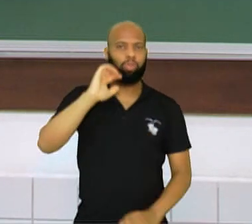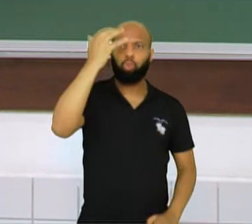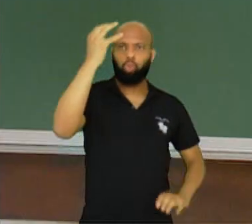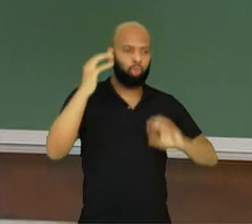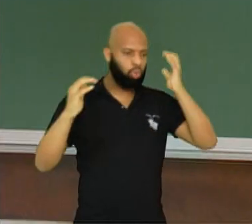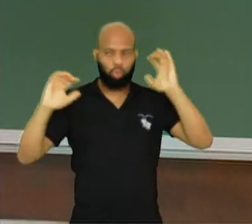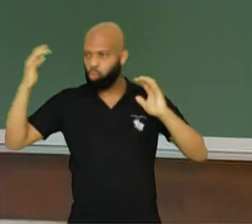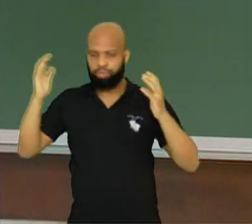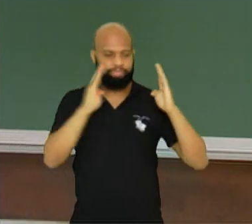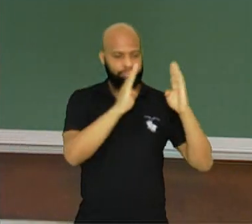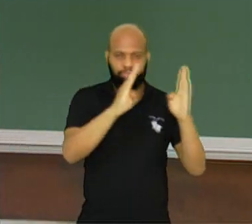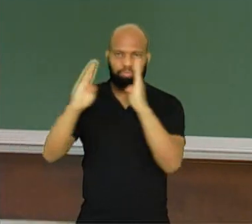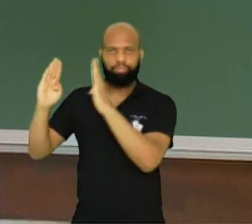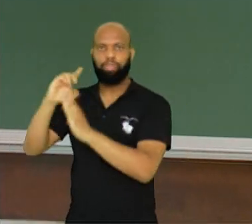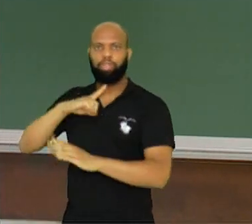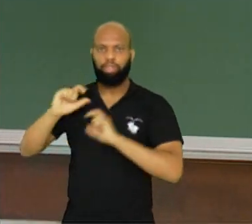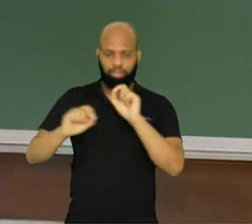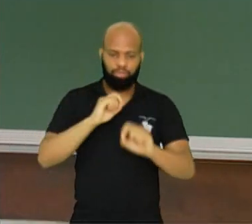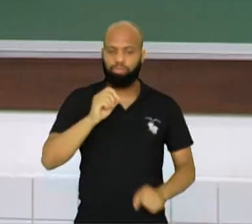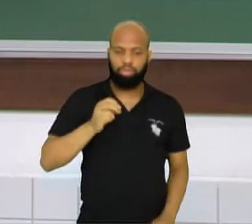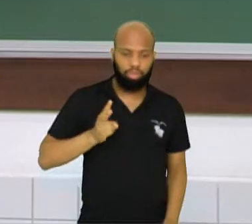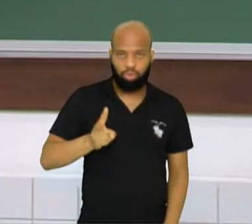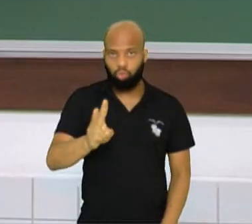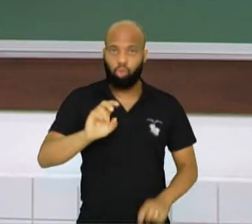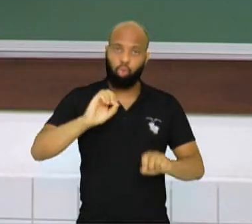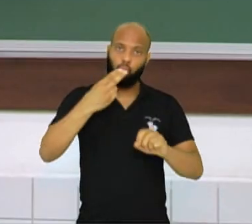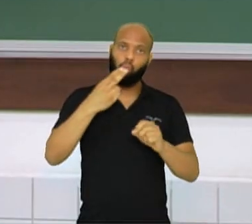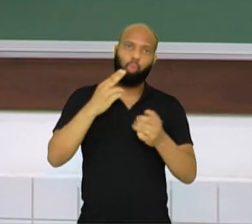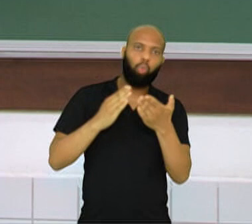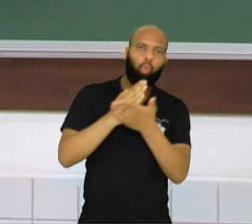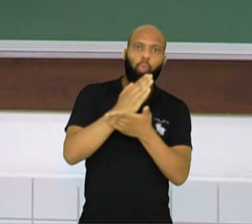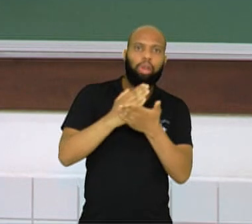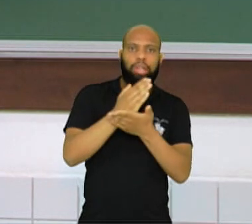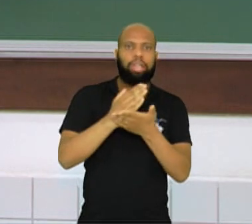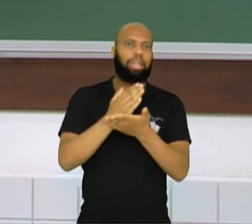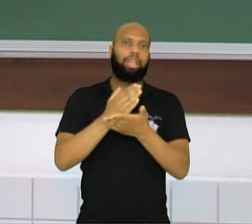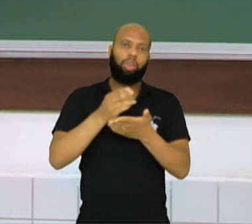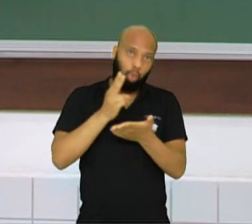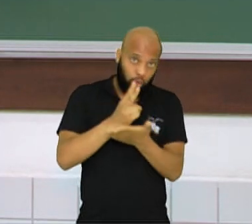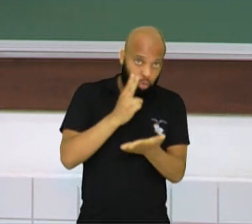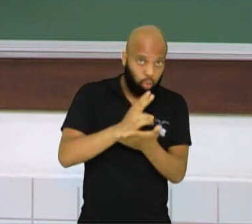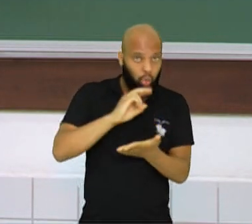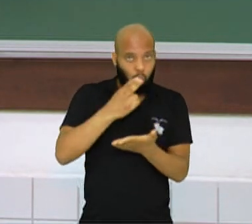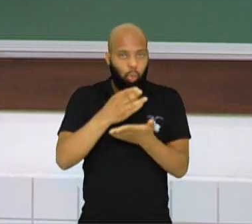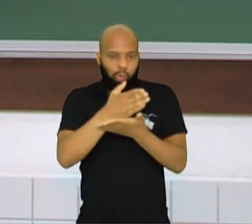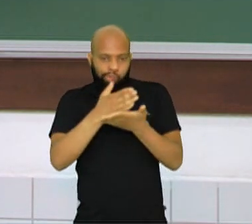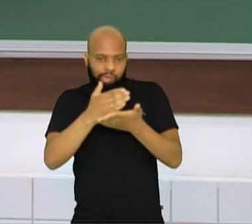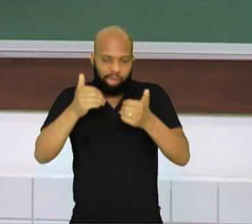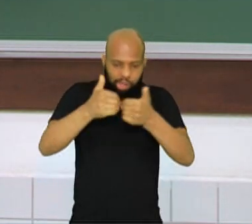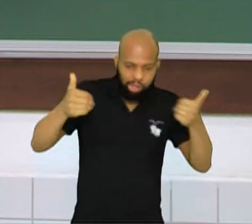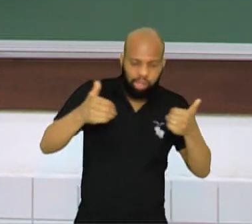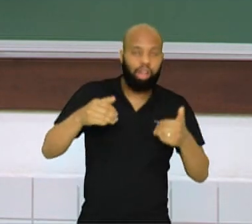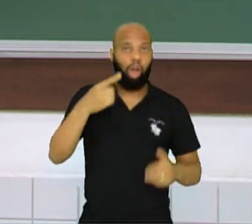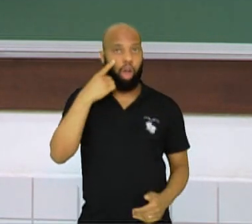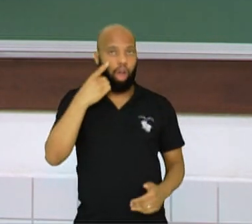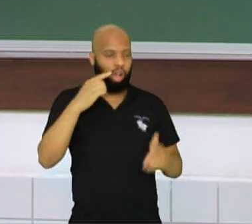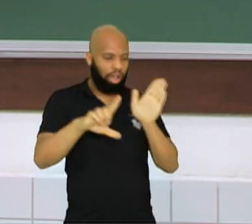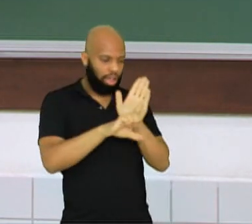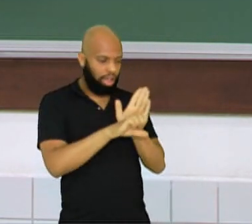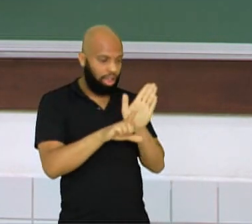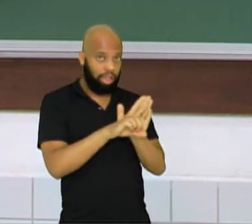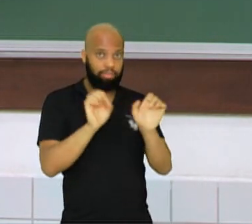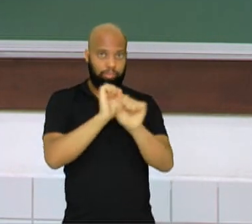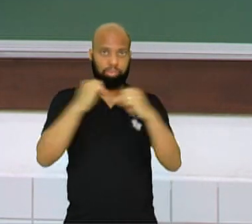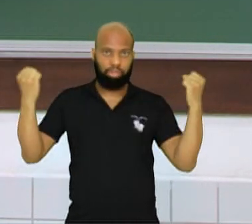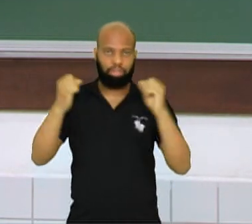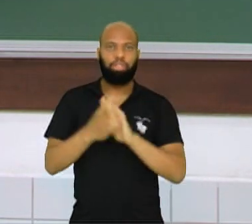fatos que vão ocorrendo em permanências e rupturas. Por exemplo, aqui, a gente volta lá na Lei Áurea. A Lei Áurea,